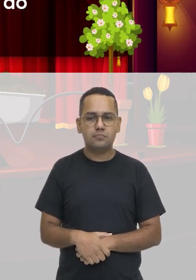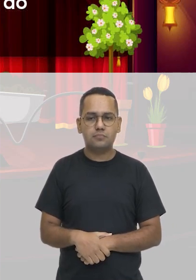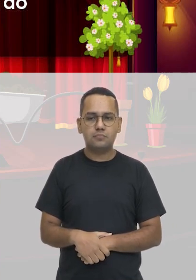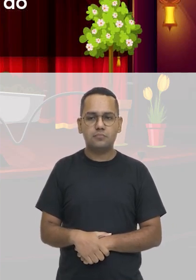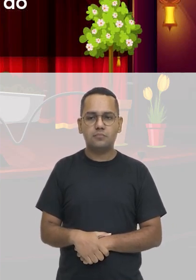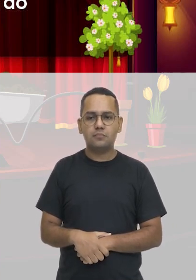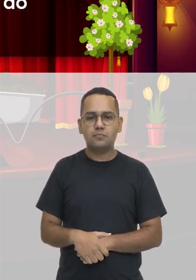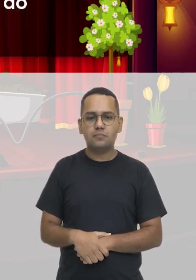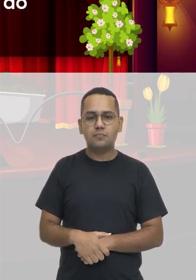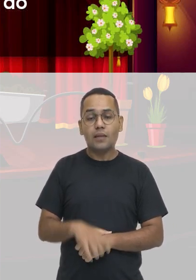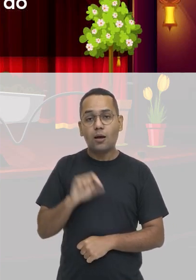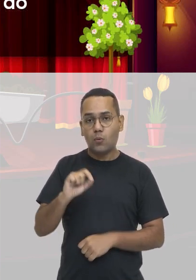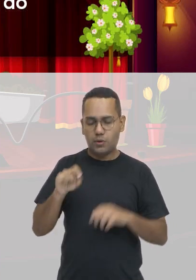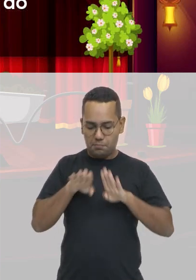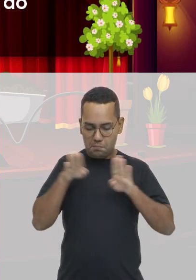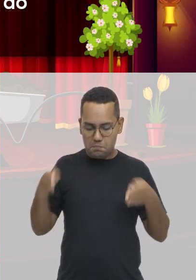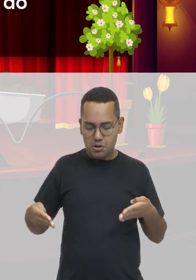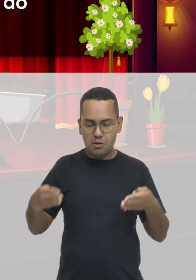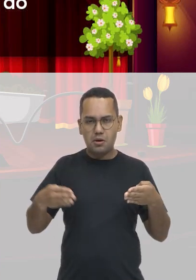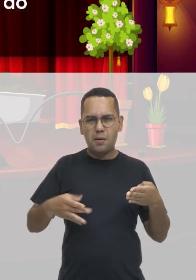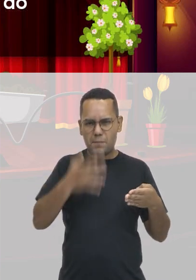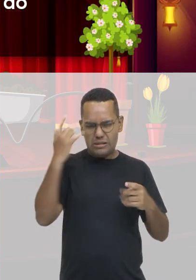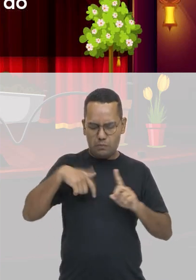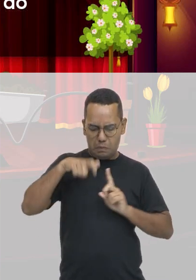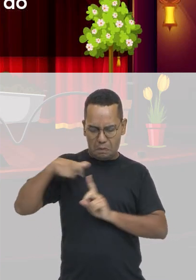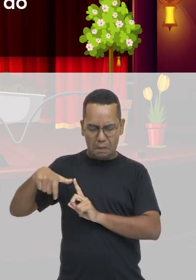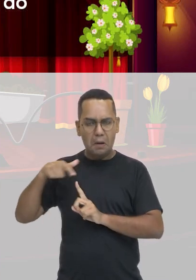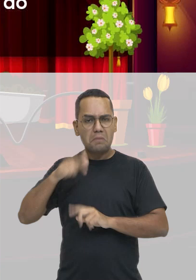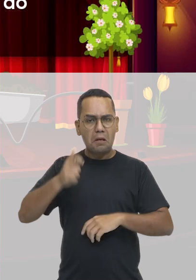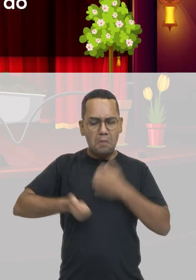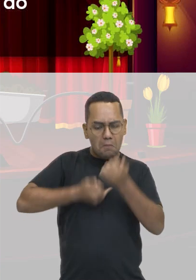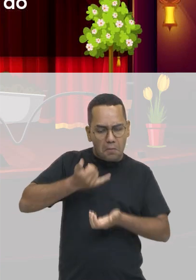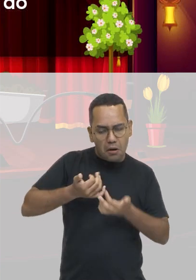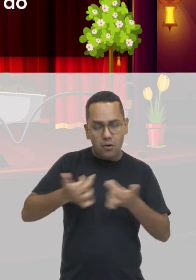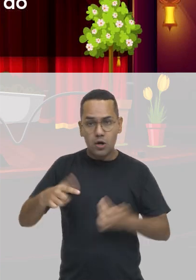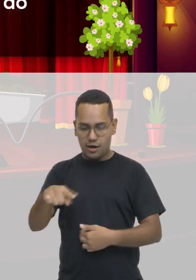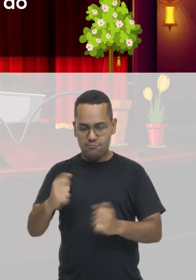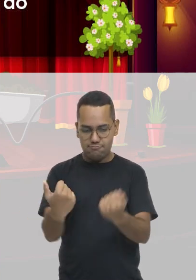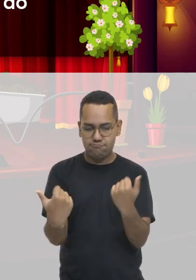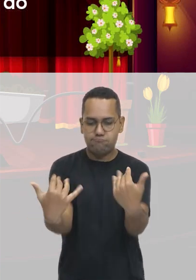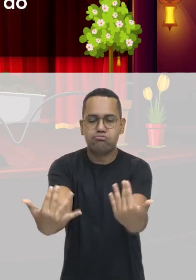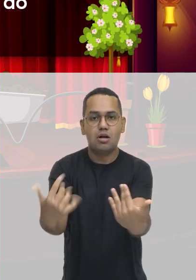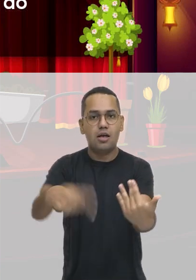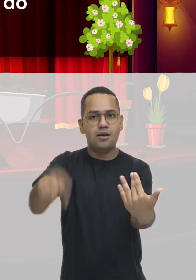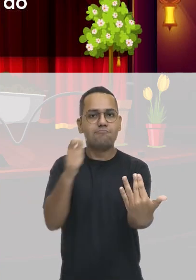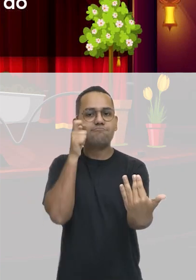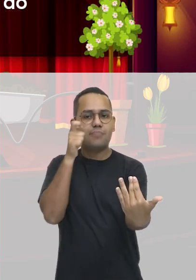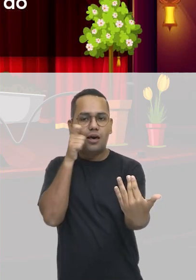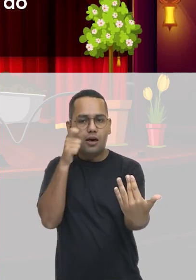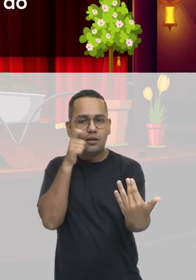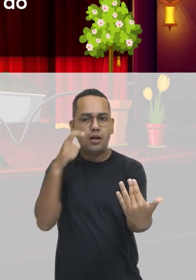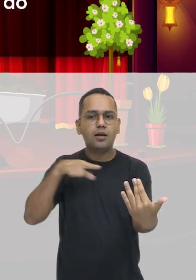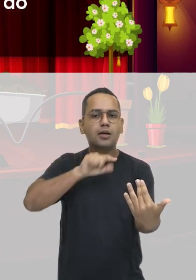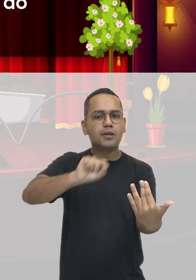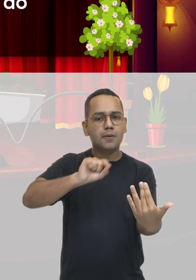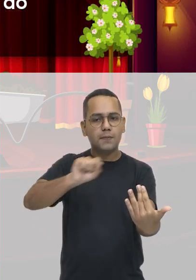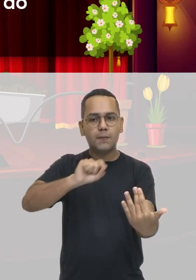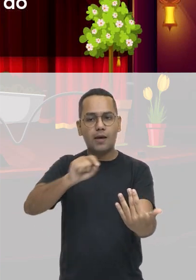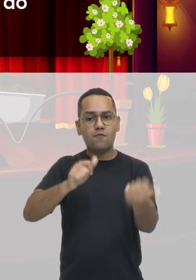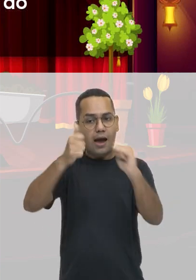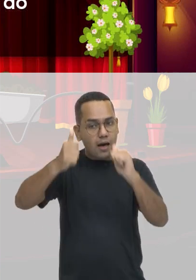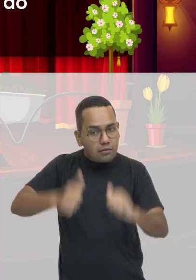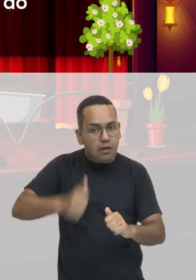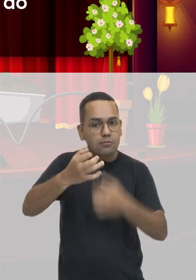que assiste à peça. Sua função é observar, interpretar a obra apresentada, participando ativamente